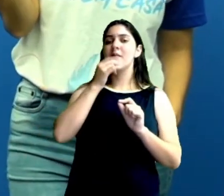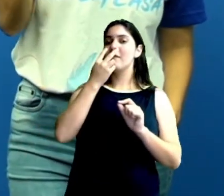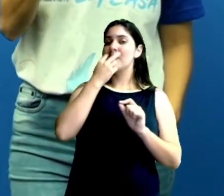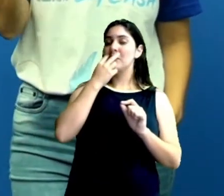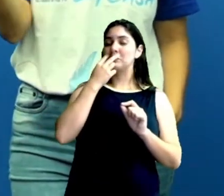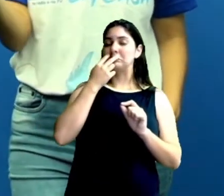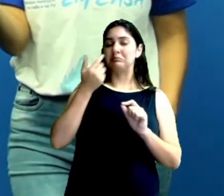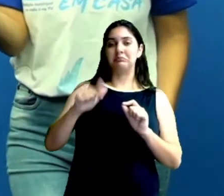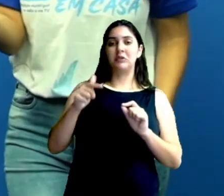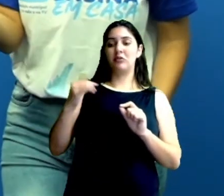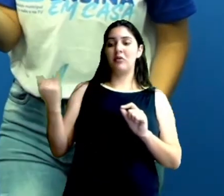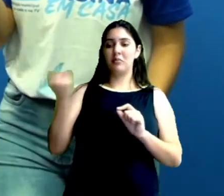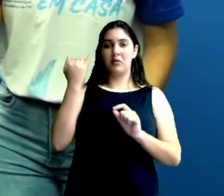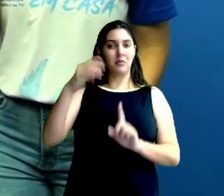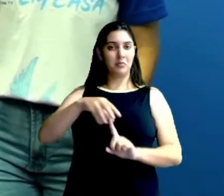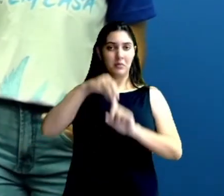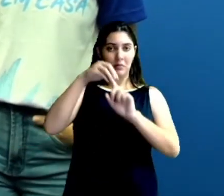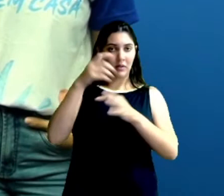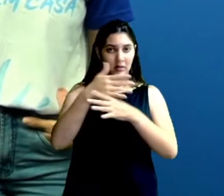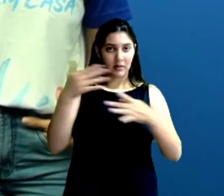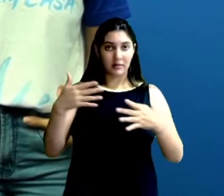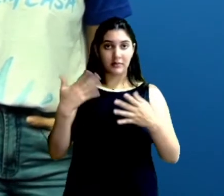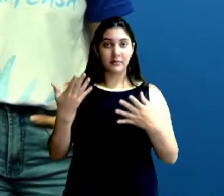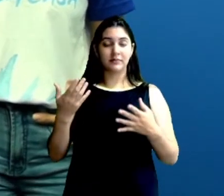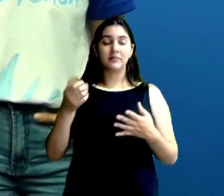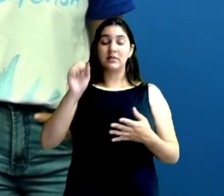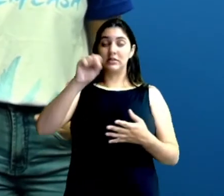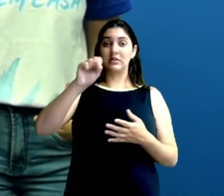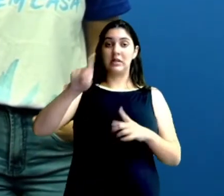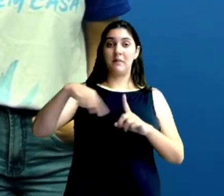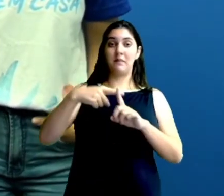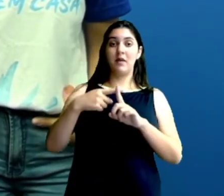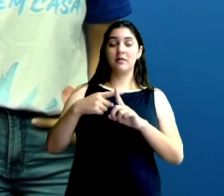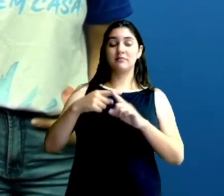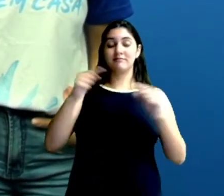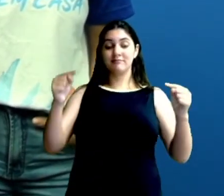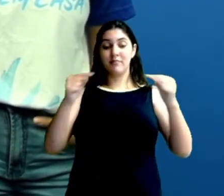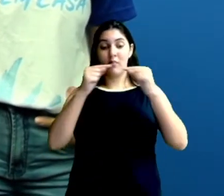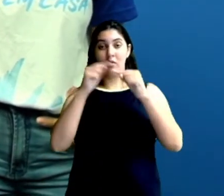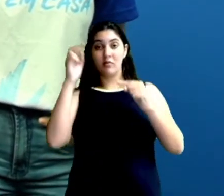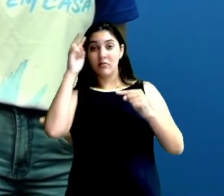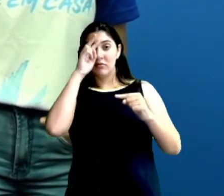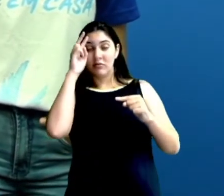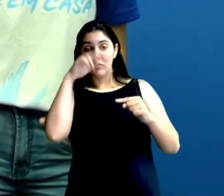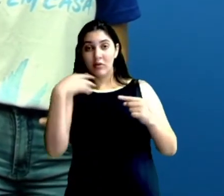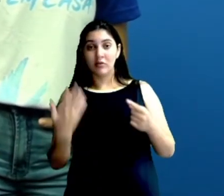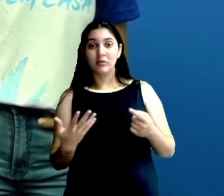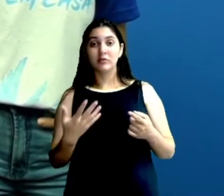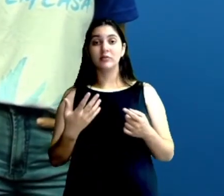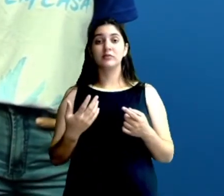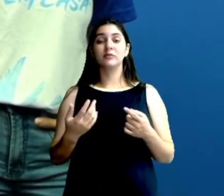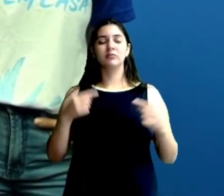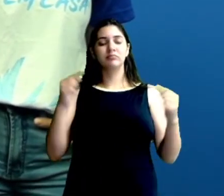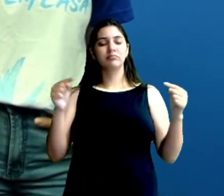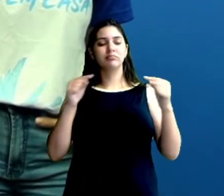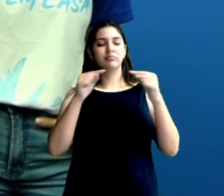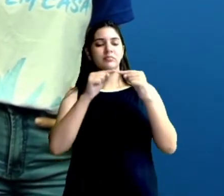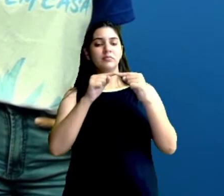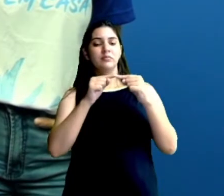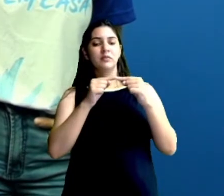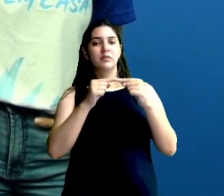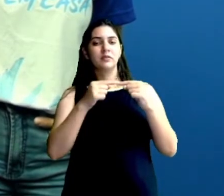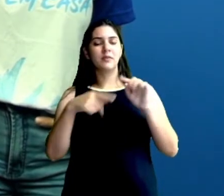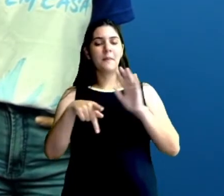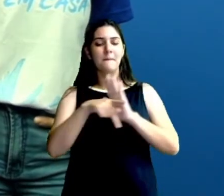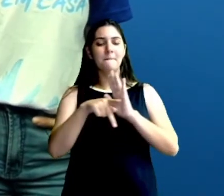é importante, não é uma das principais cidades? Mas do ponto de vista histórico, do ponto de vista da